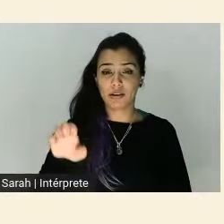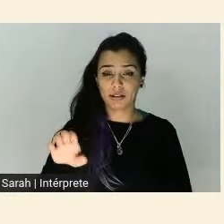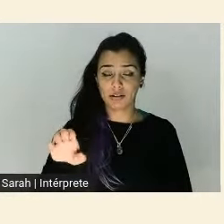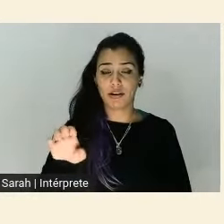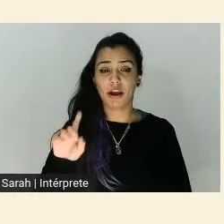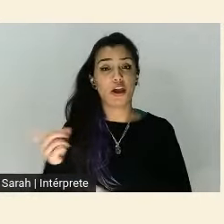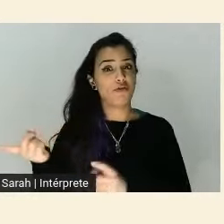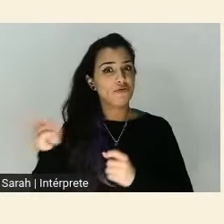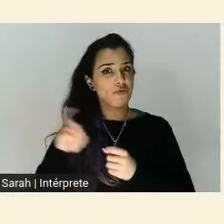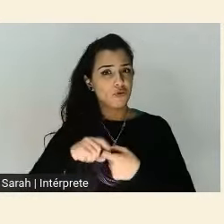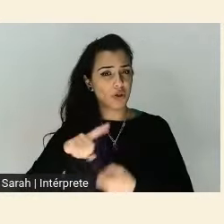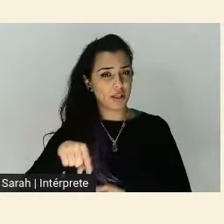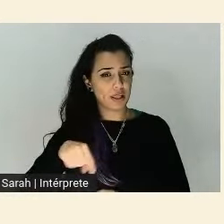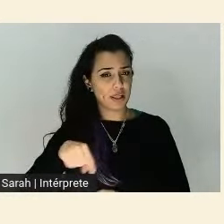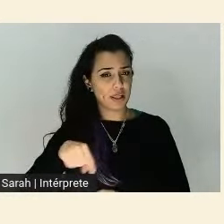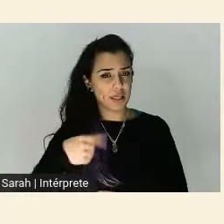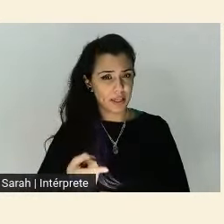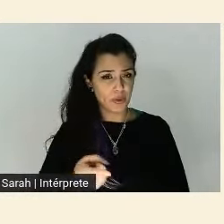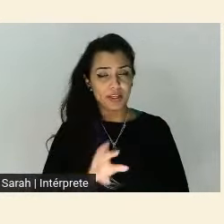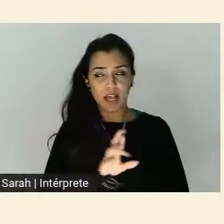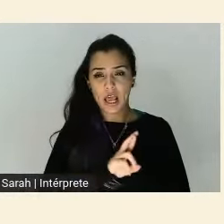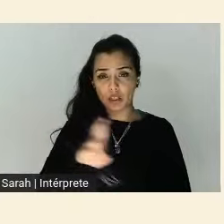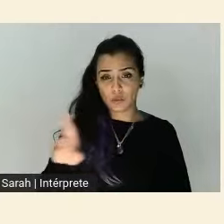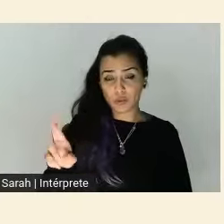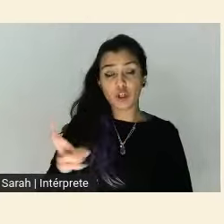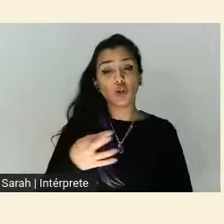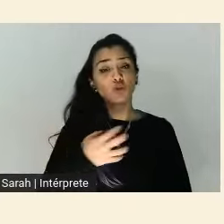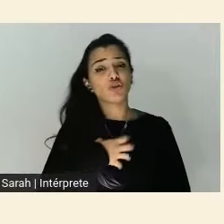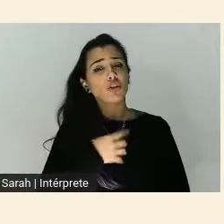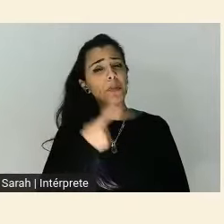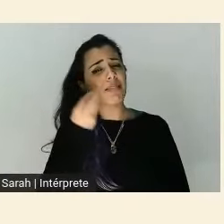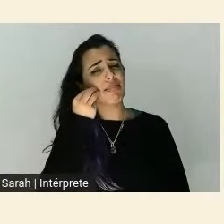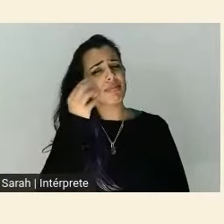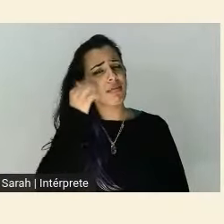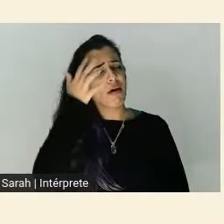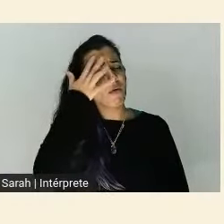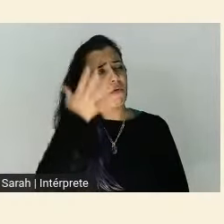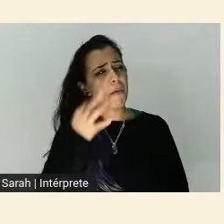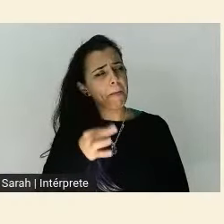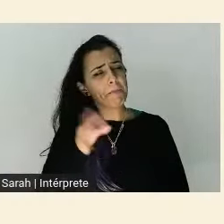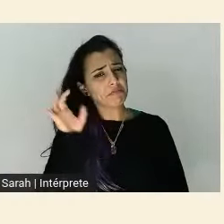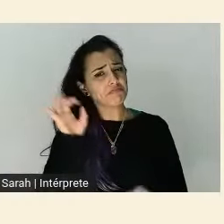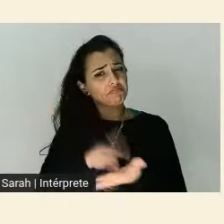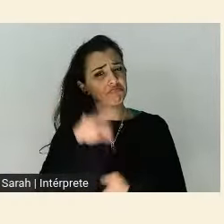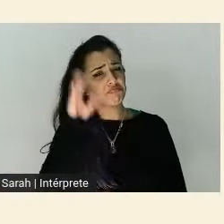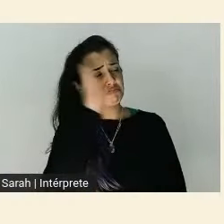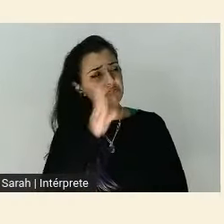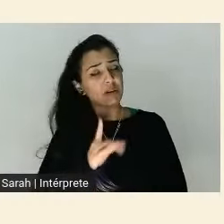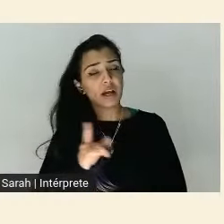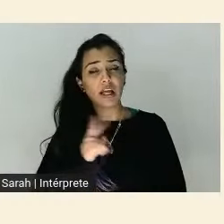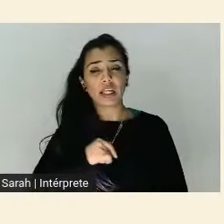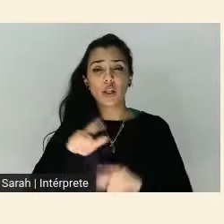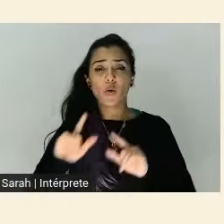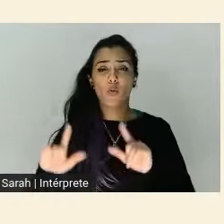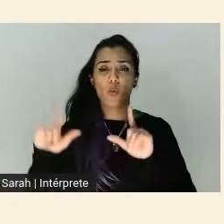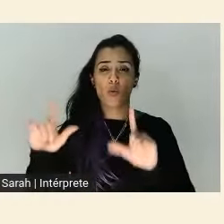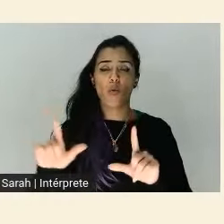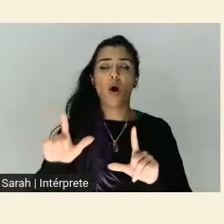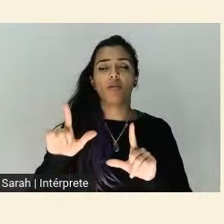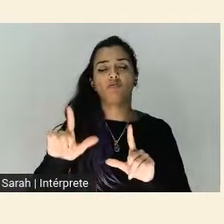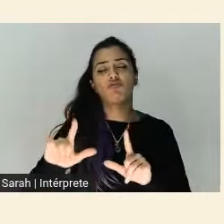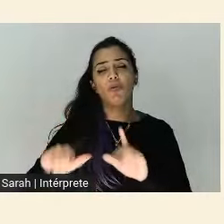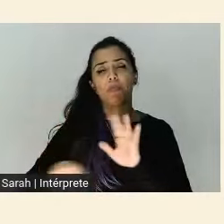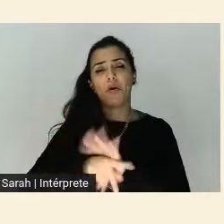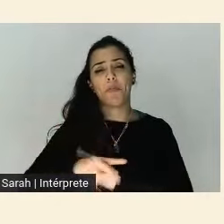Amazônia respondia ao seu anseio modernista de procurar entender a realidade brasileira num quadro latino-americano e, além